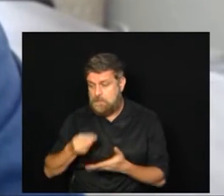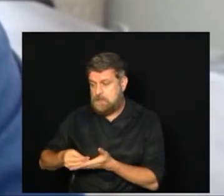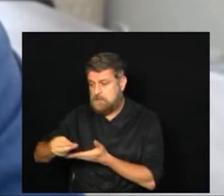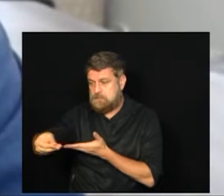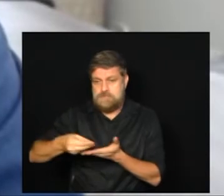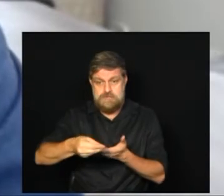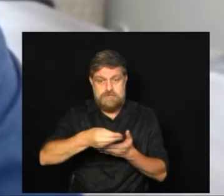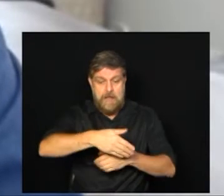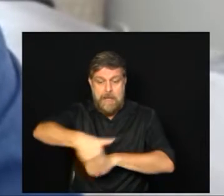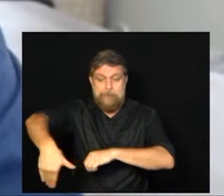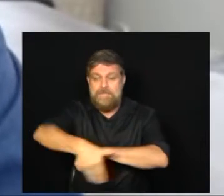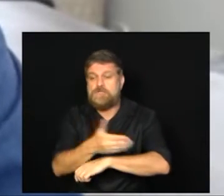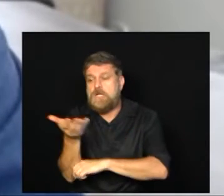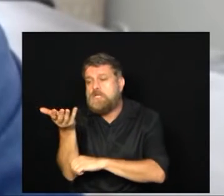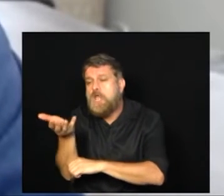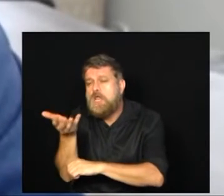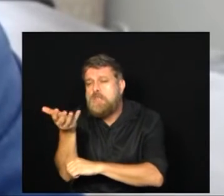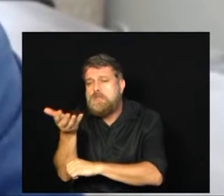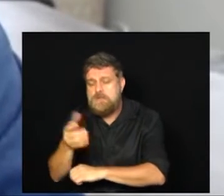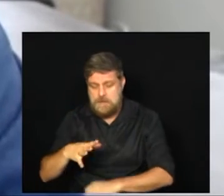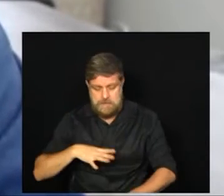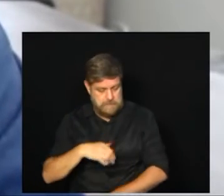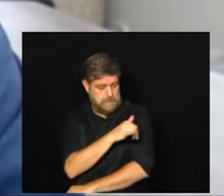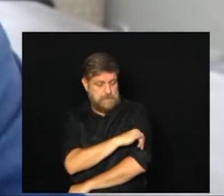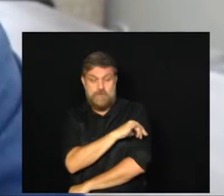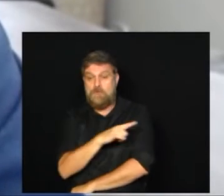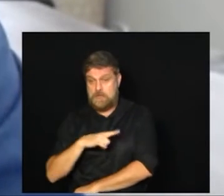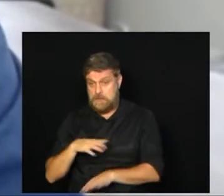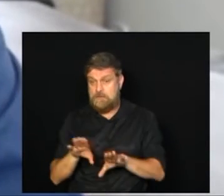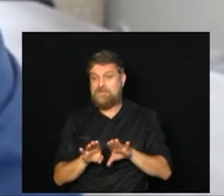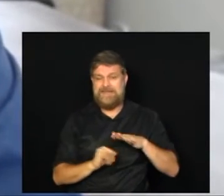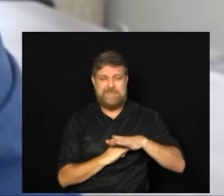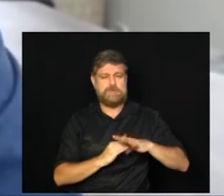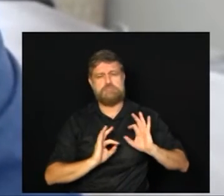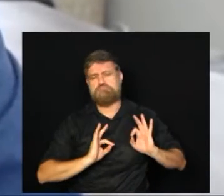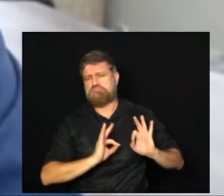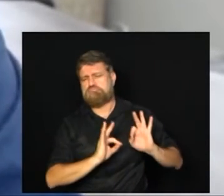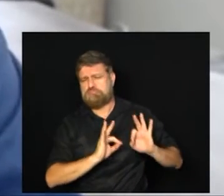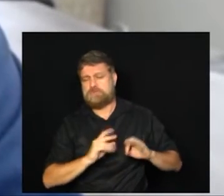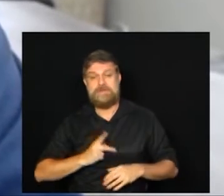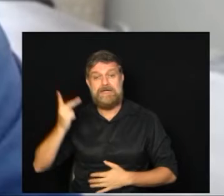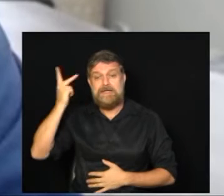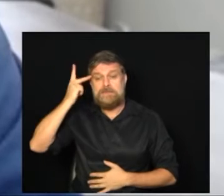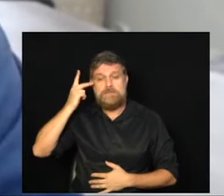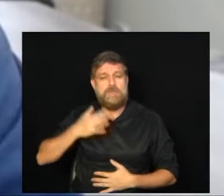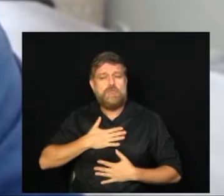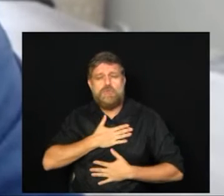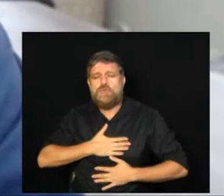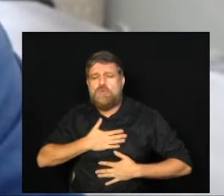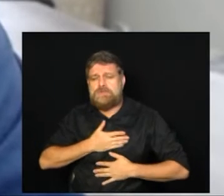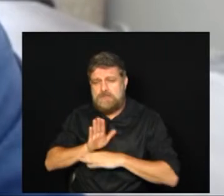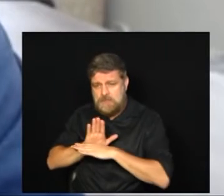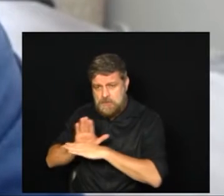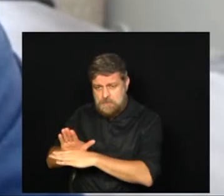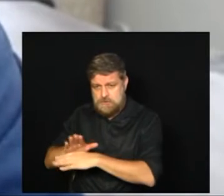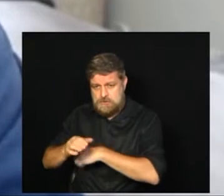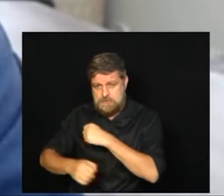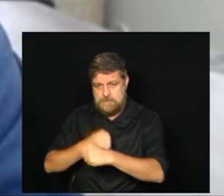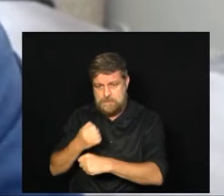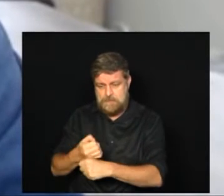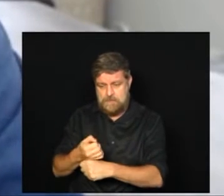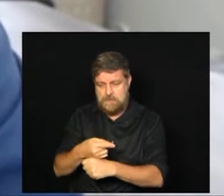tem recursos que, por exemplo, estão aplicados na caderneta de poupança, com a rentabilidade baixa, se não faz diferença para